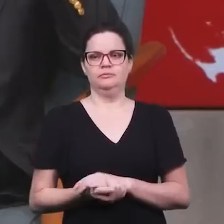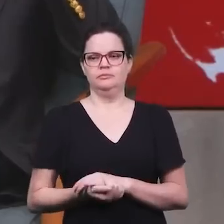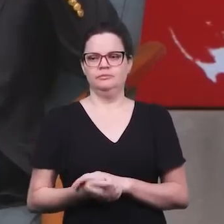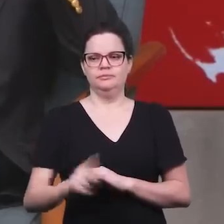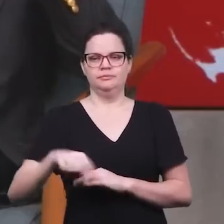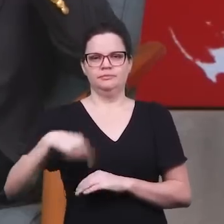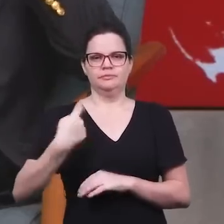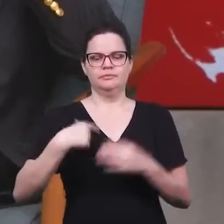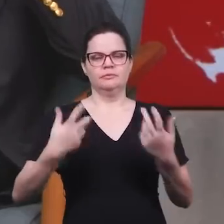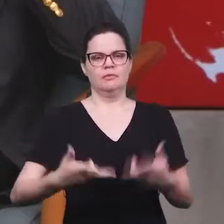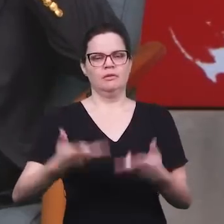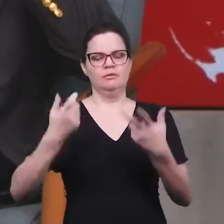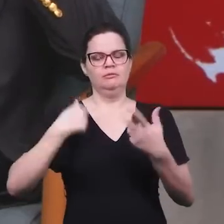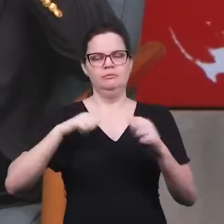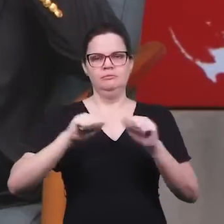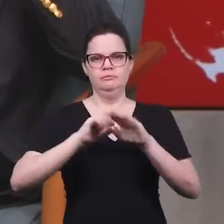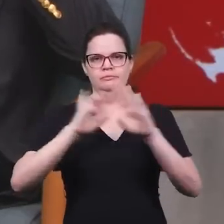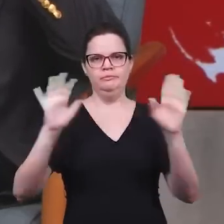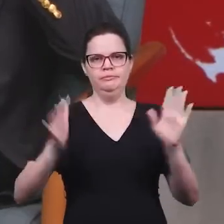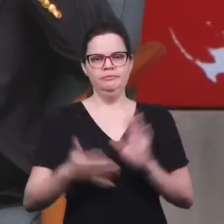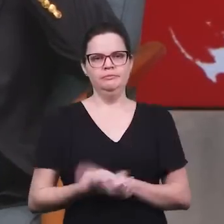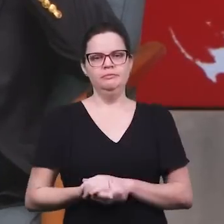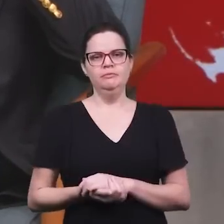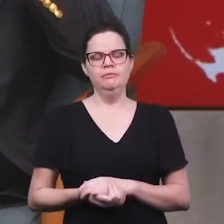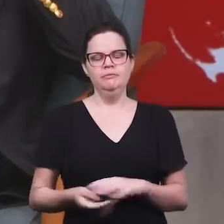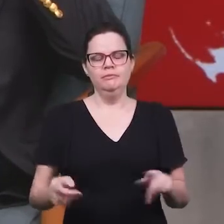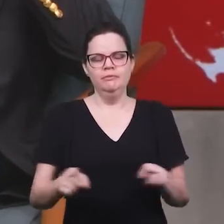clareza. Nós temos dito